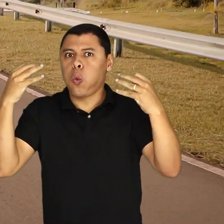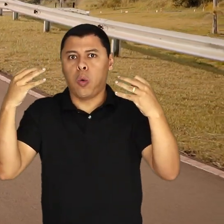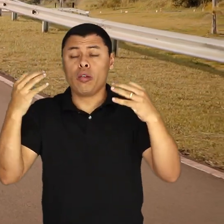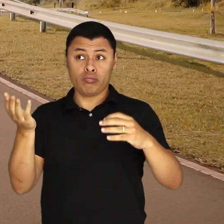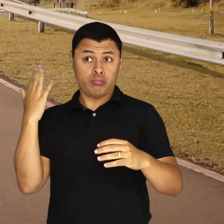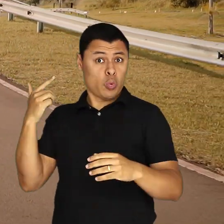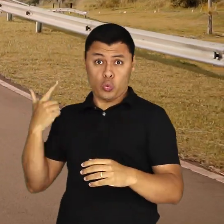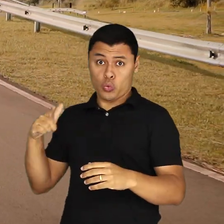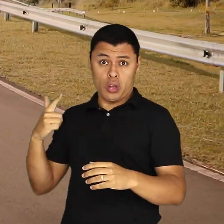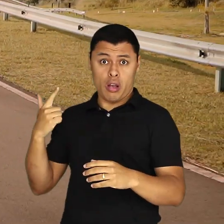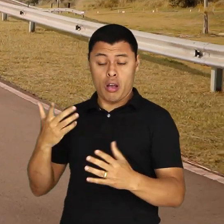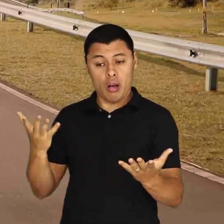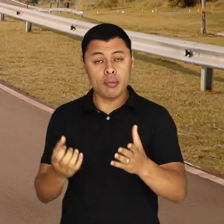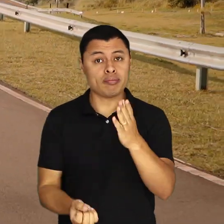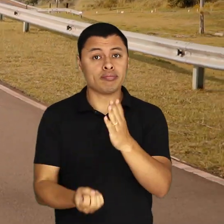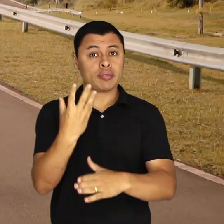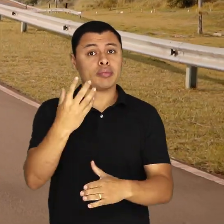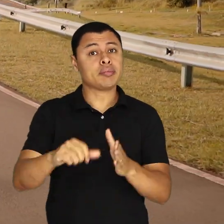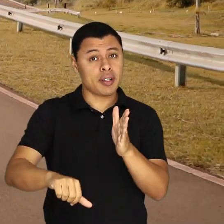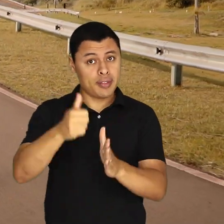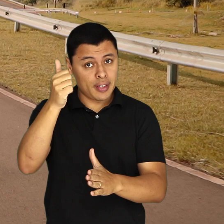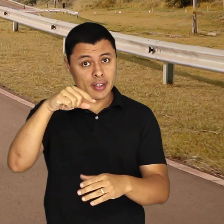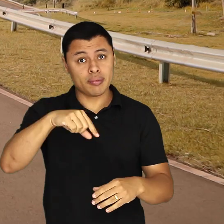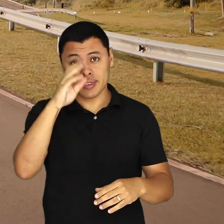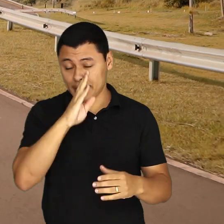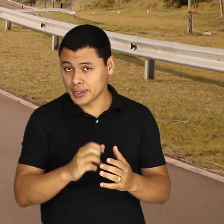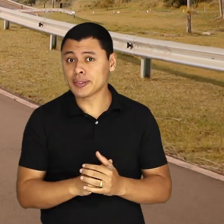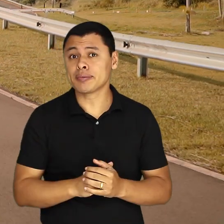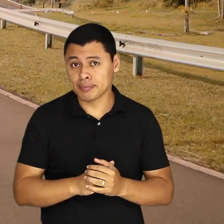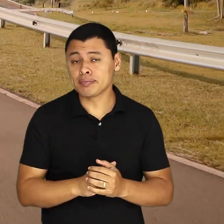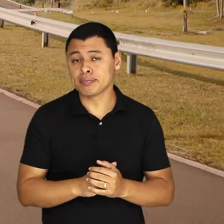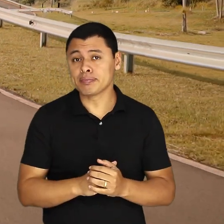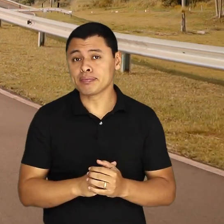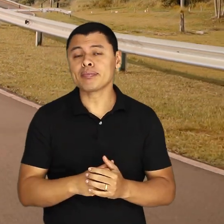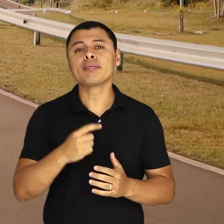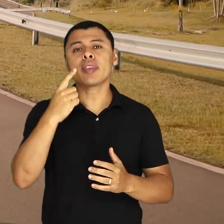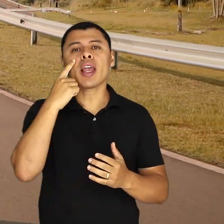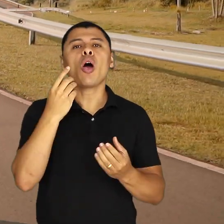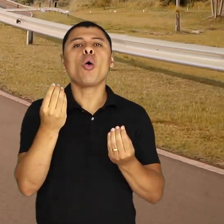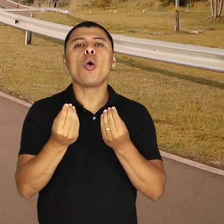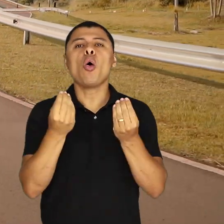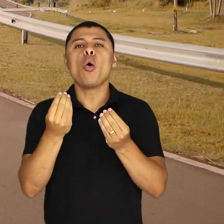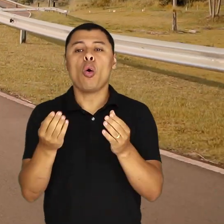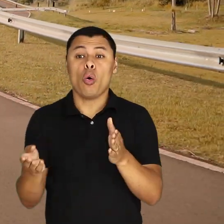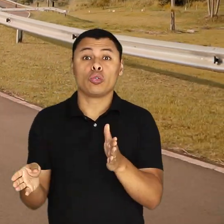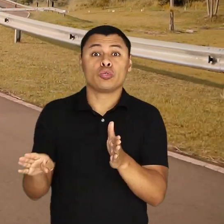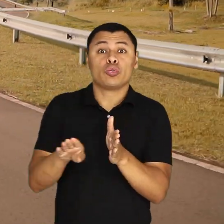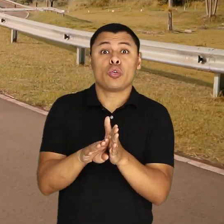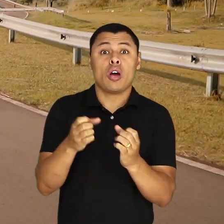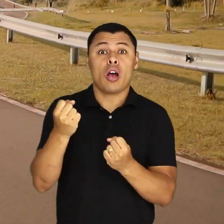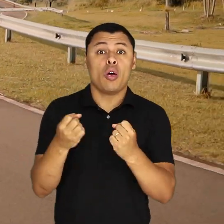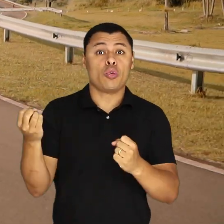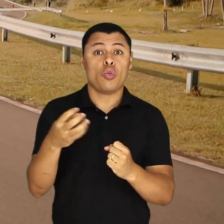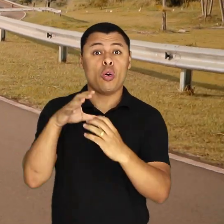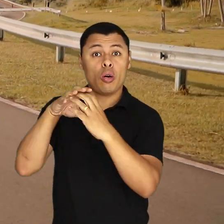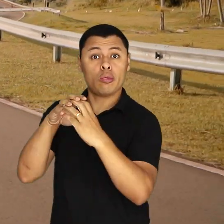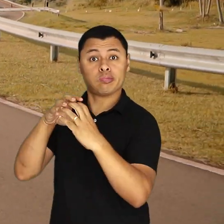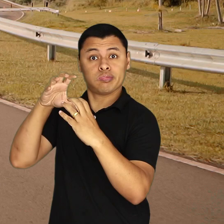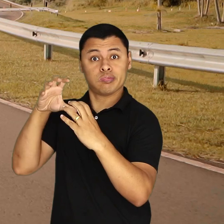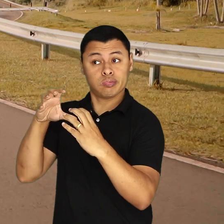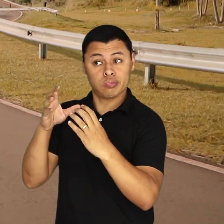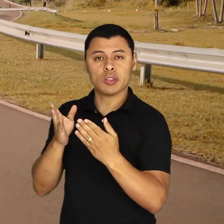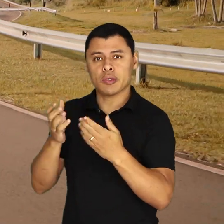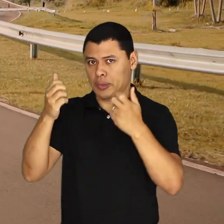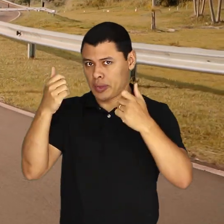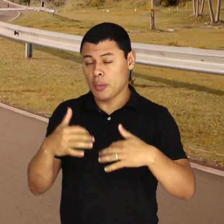variação de catálogo que ela nunca teve antes no Brasil. Só para ter uma ideia aí para vocês, a gente está falando da chegada de mais um SUV, além desse que